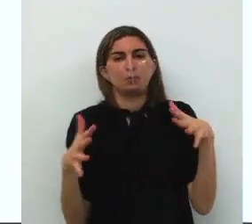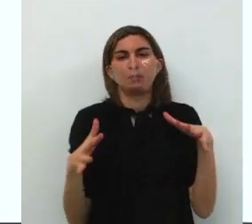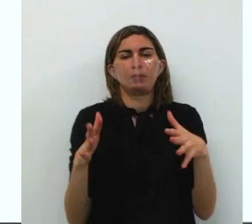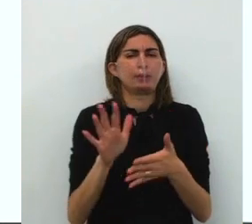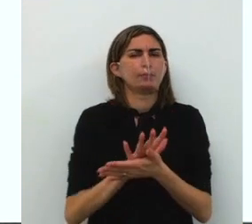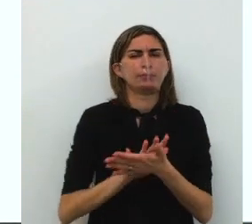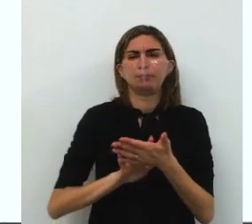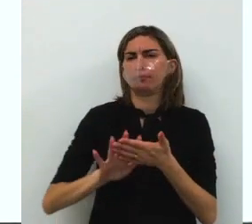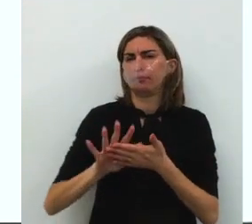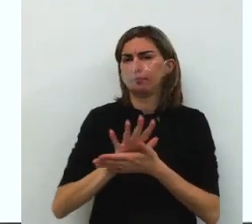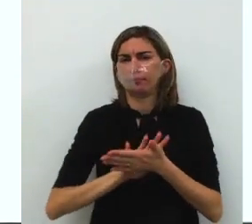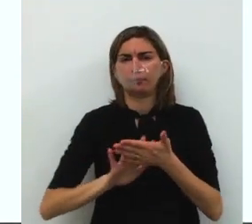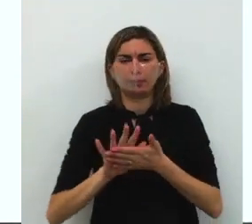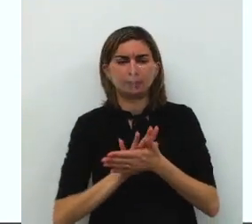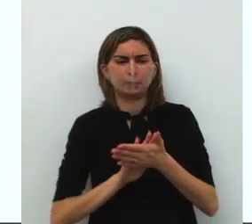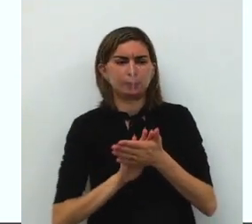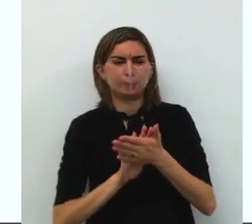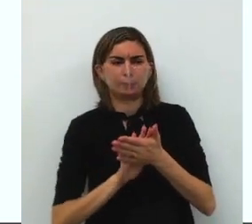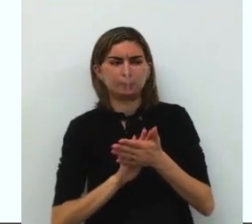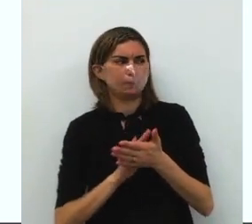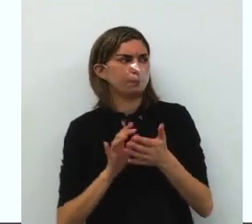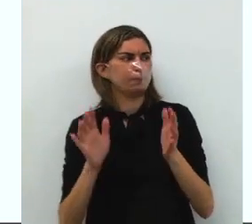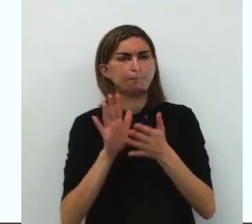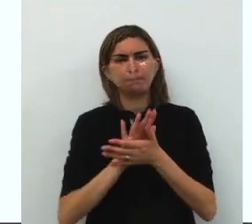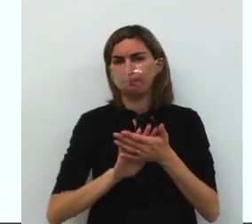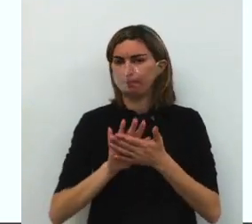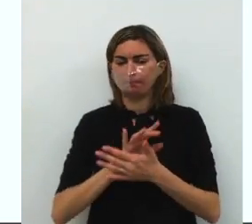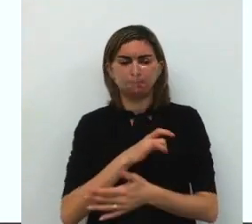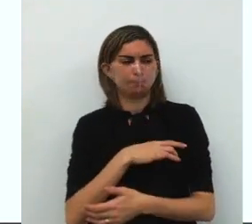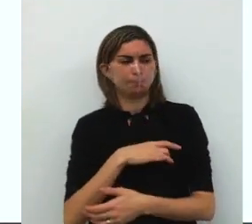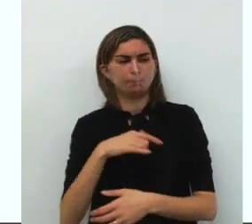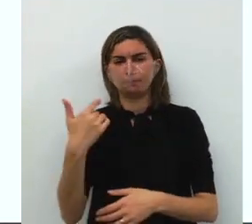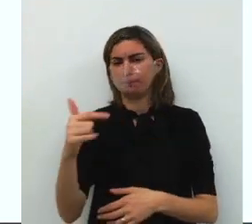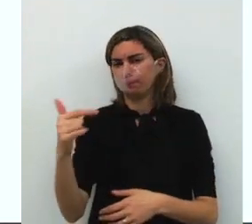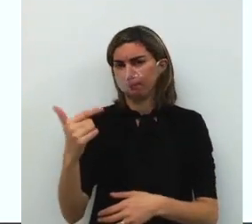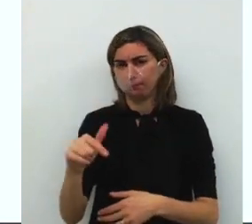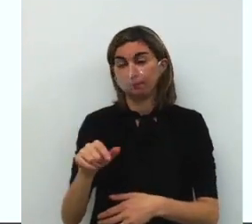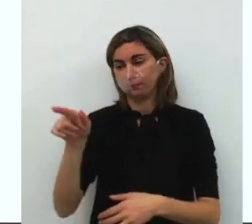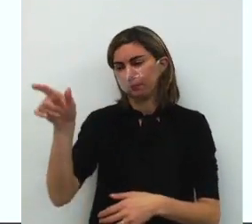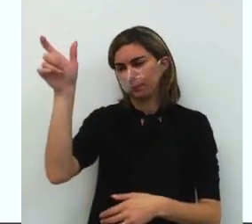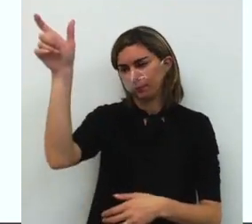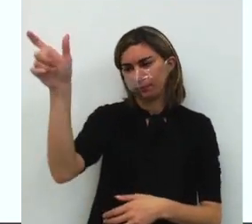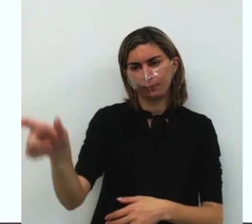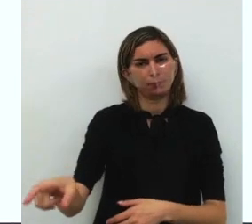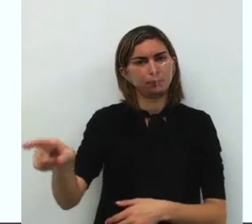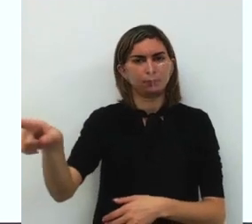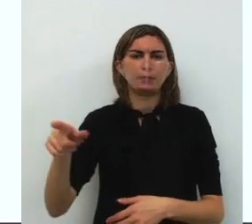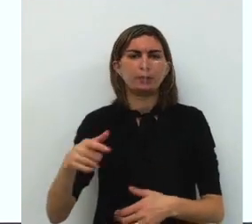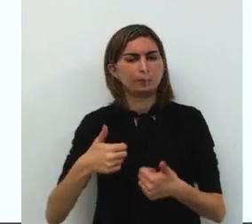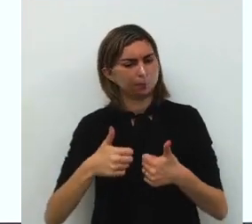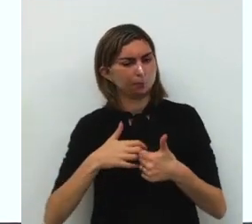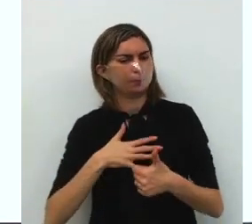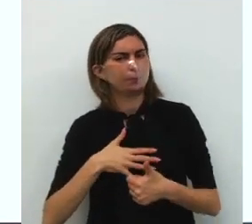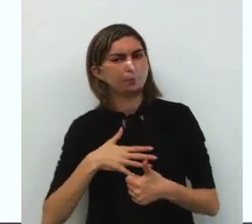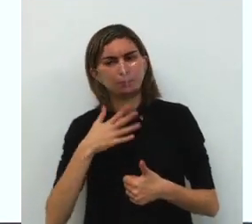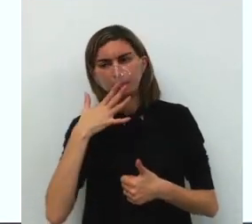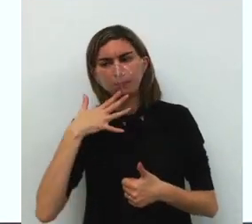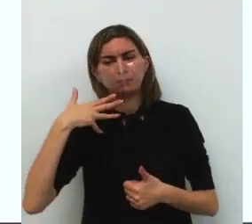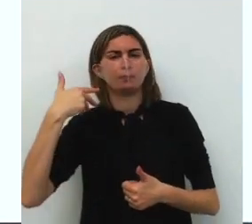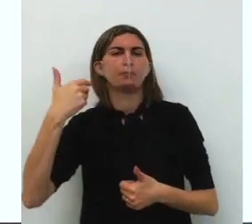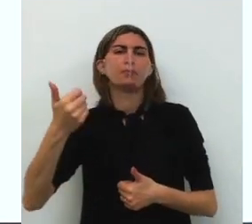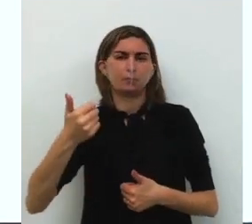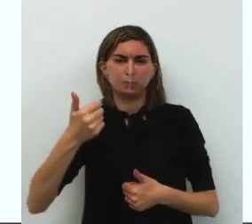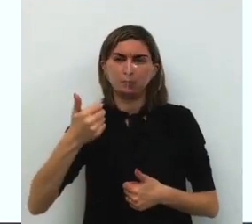sem tensão, sem ficar com o pé atrás. Não vai ter mais medo, porque sabe que aquela pessoa ela é amistosa e ela quer